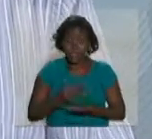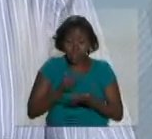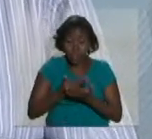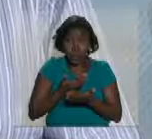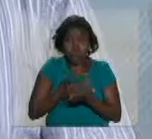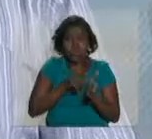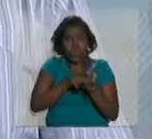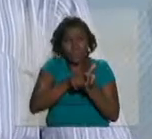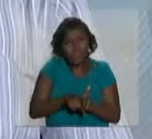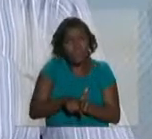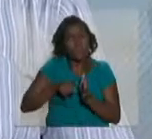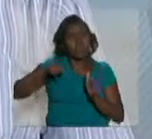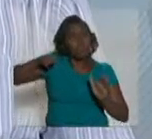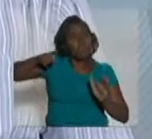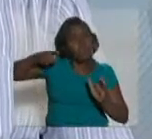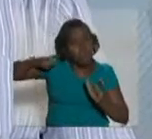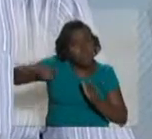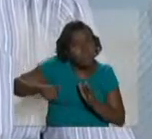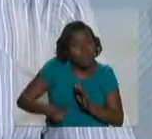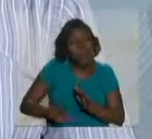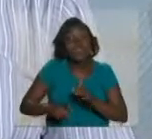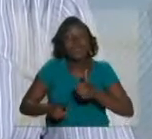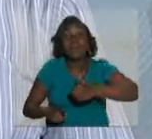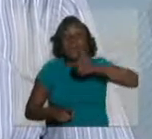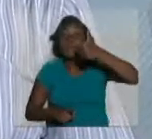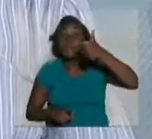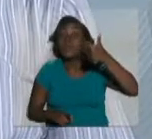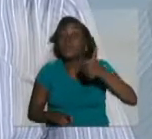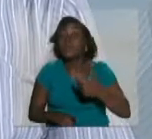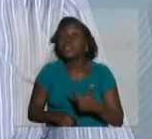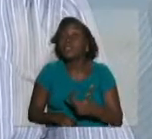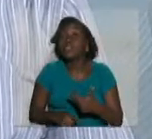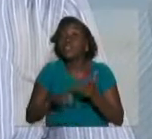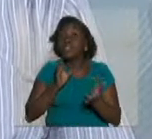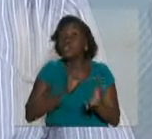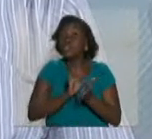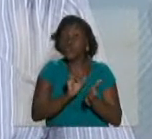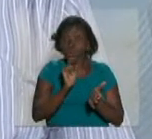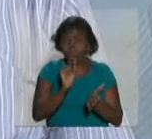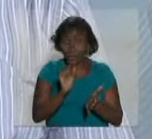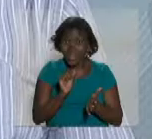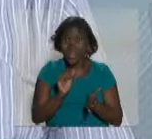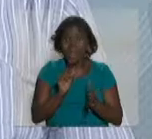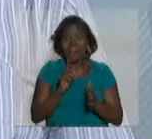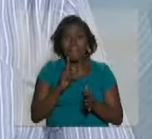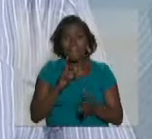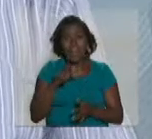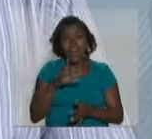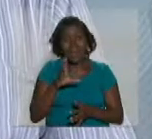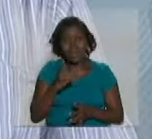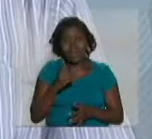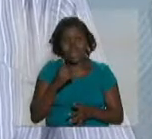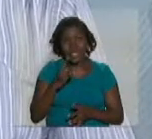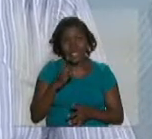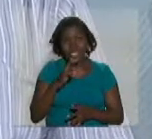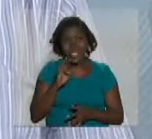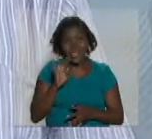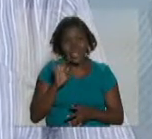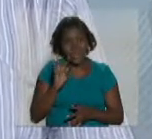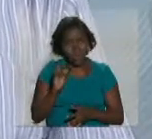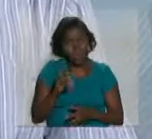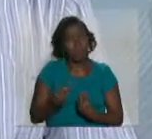uma análise aprofundada das prioridades de investimento, que é o Plano Diretor de Transportes Urbanos, que acabou de ser entregue,